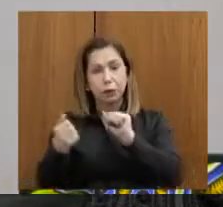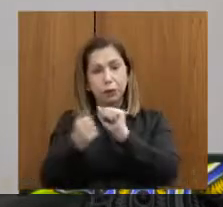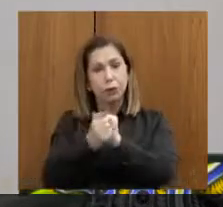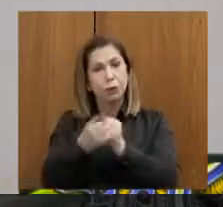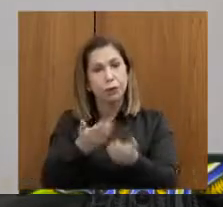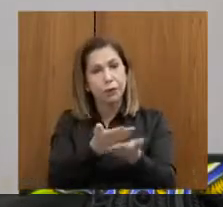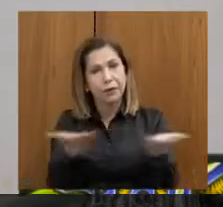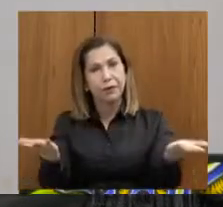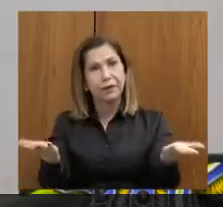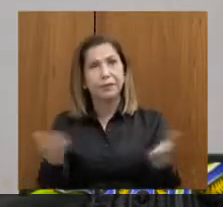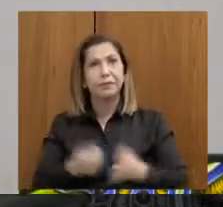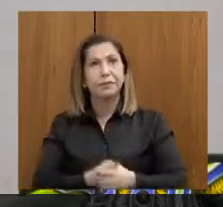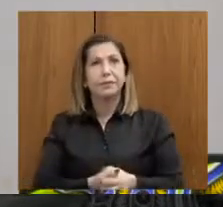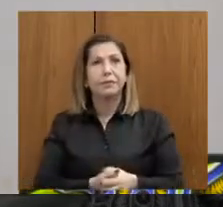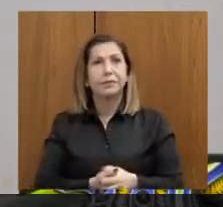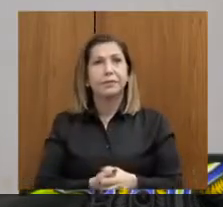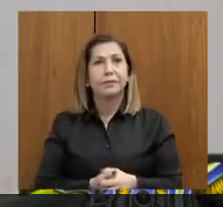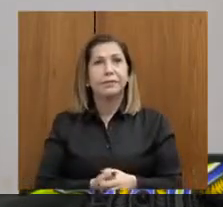junto com vocês